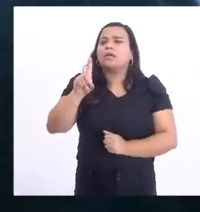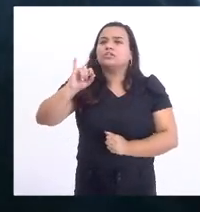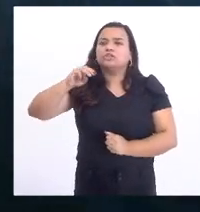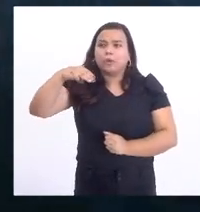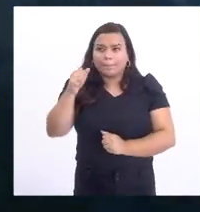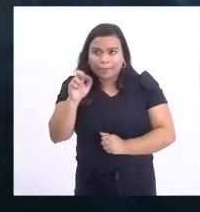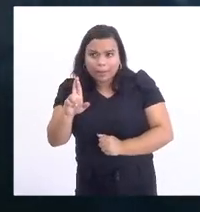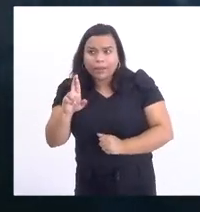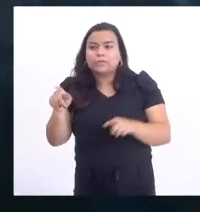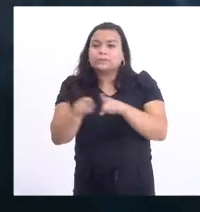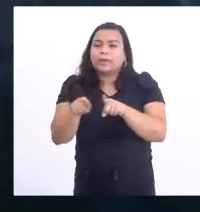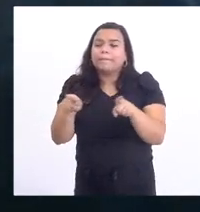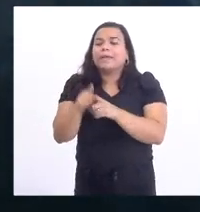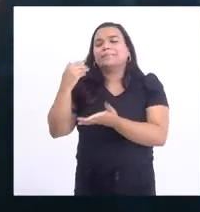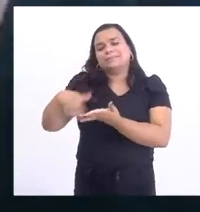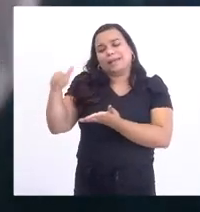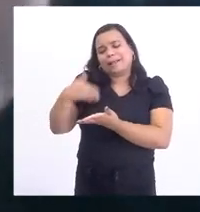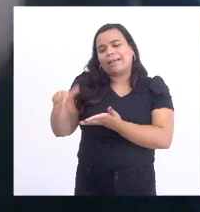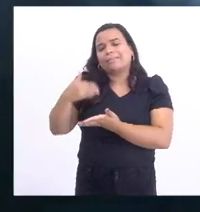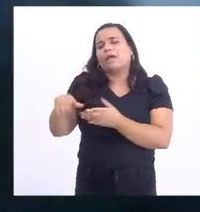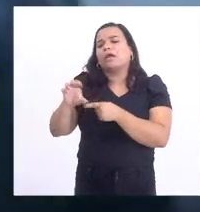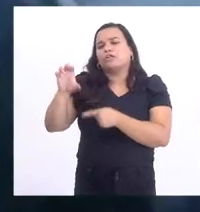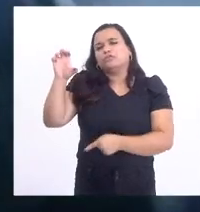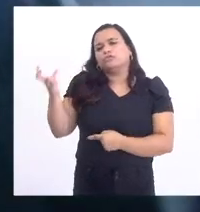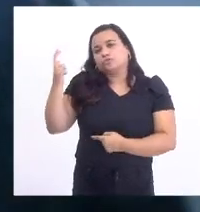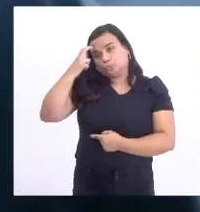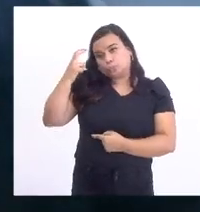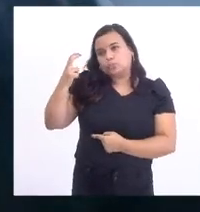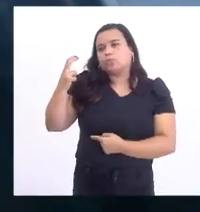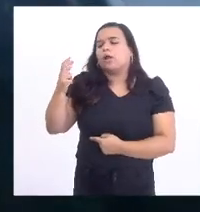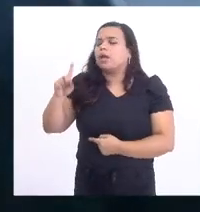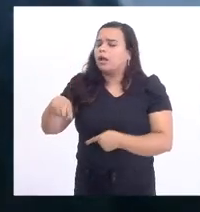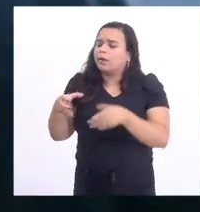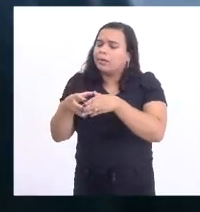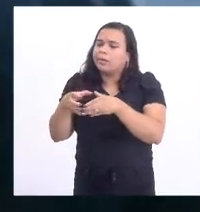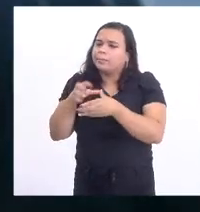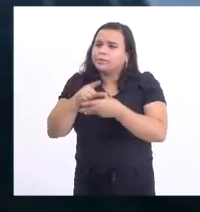com a secretária estadual de cultura, uma equipe de 3